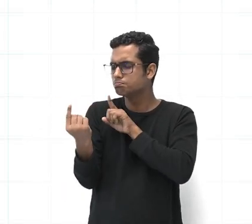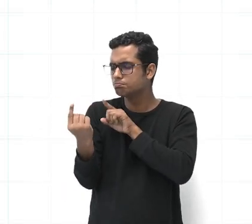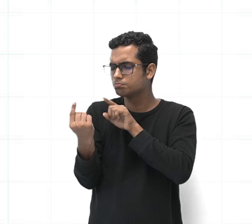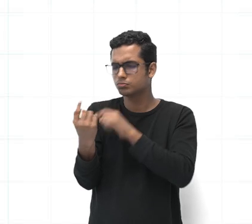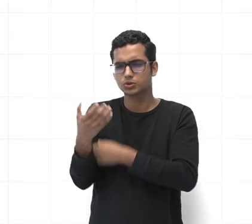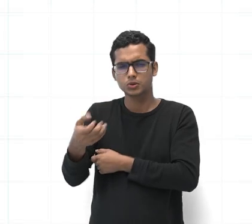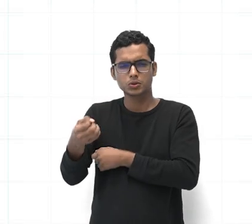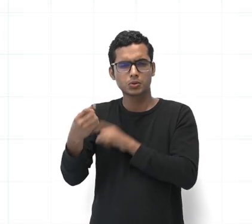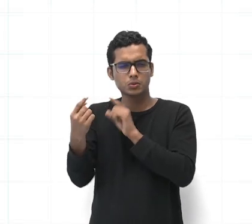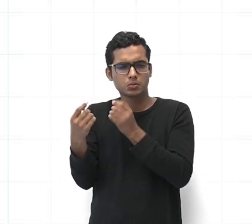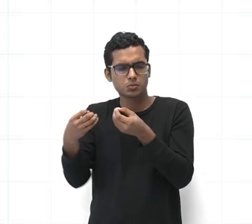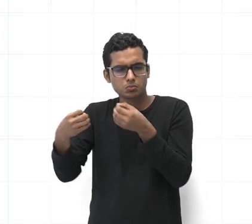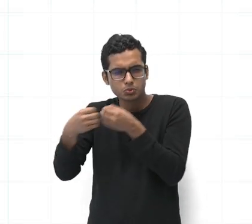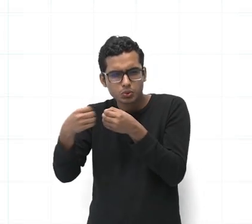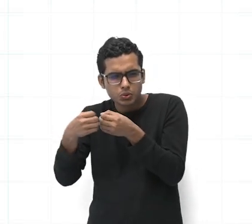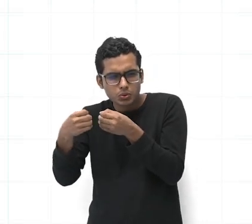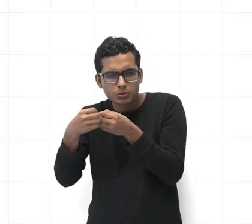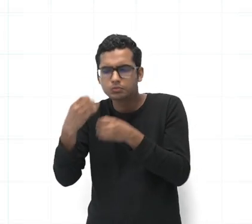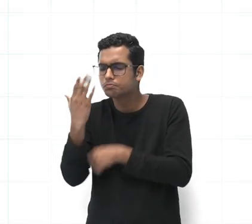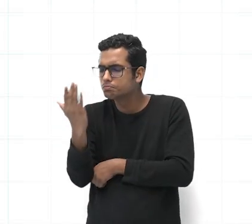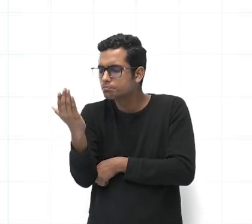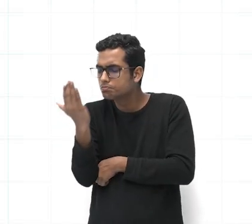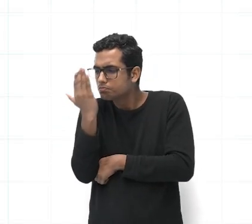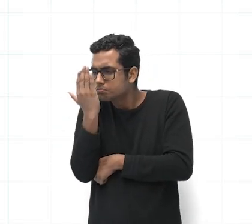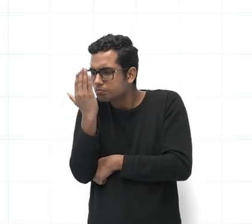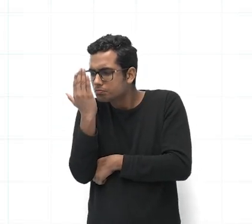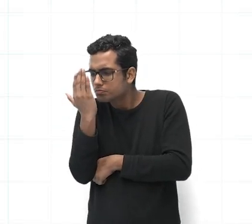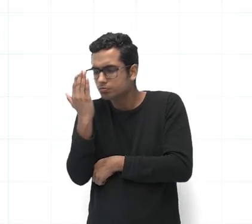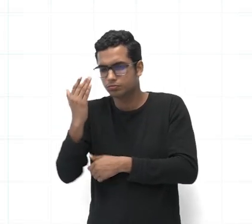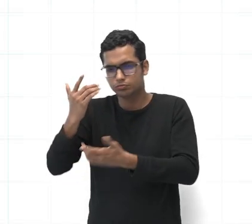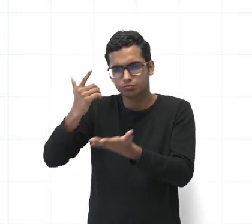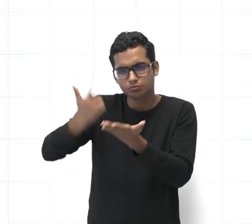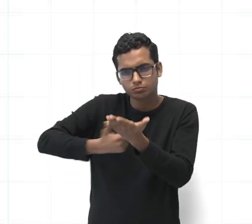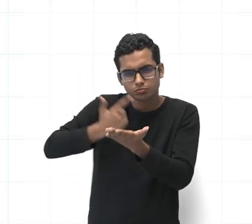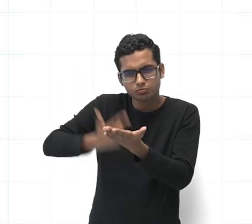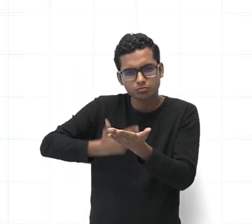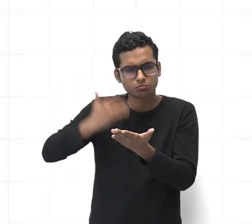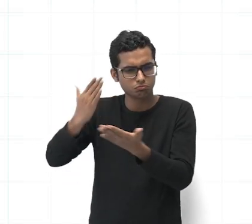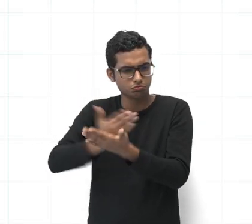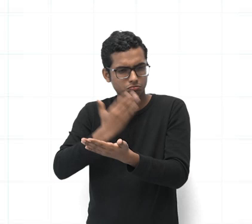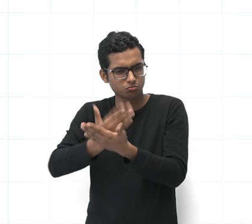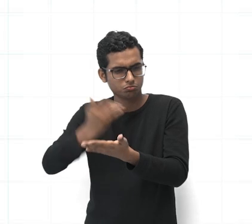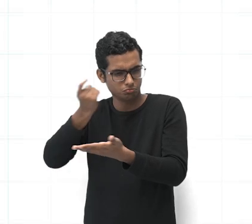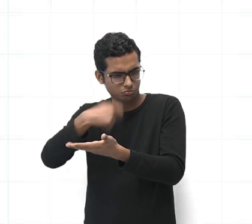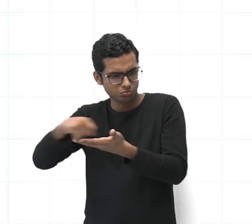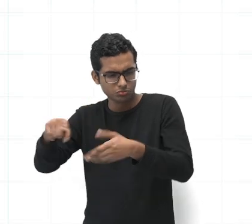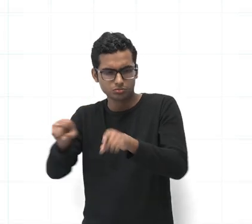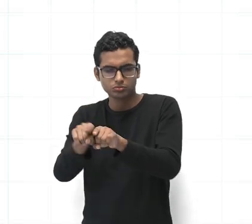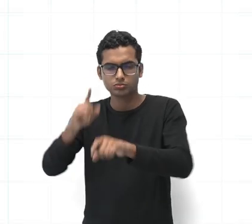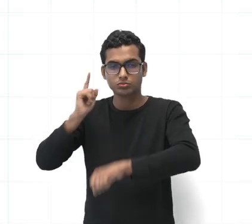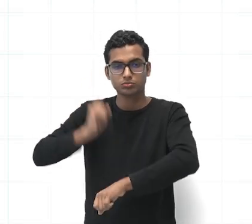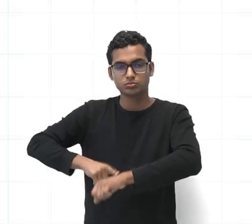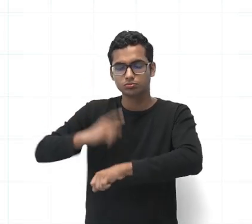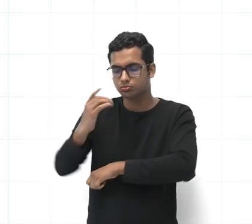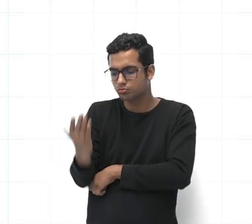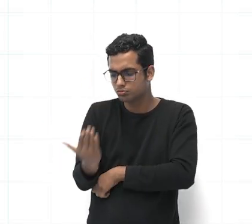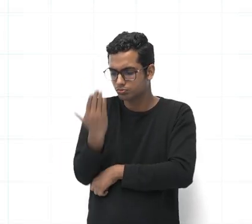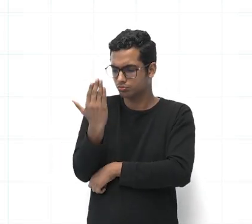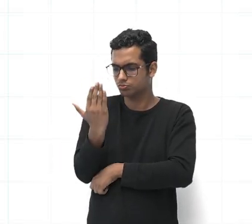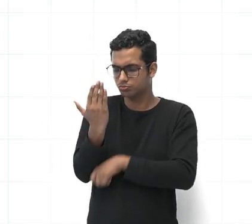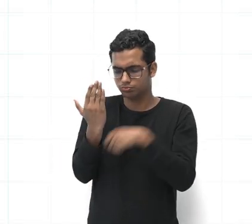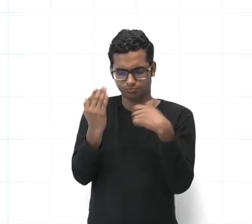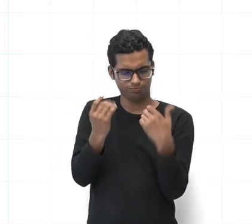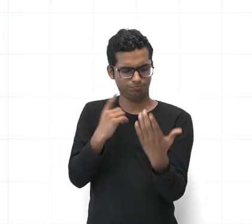ou seja, tu já começa a entender que tu, quando pega um livro ou um caderno para escrever, tu já vai ter